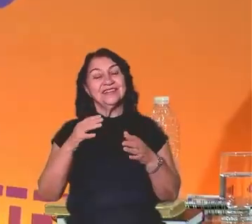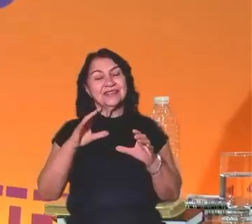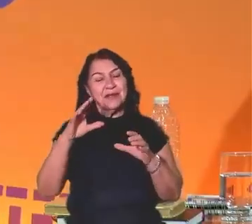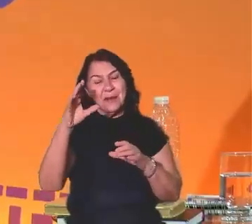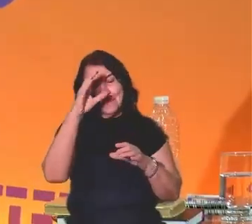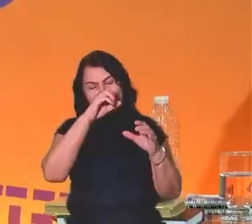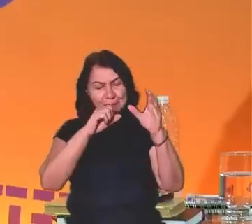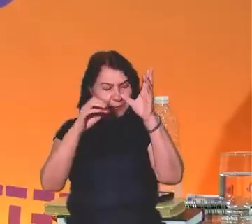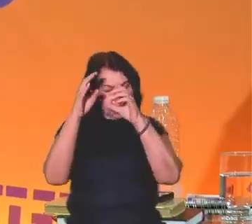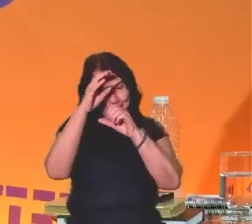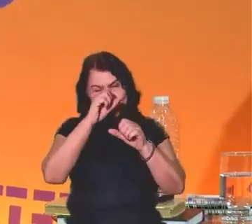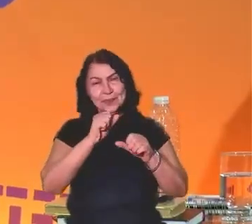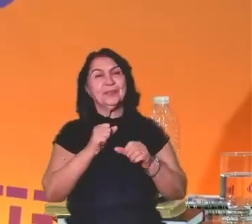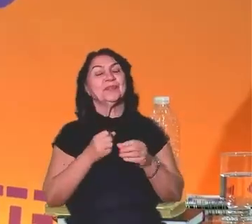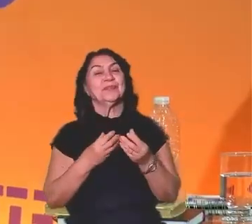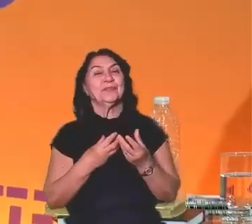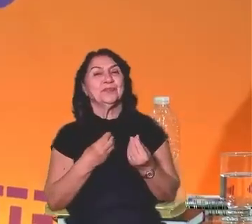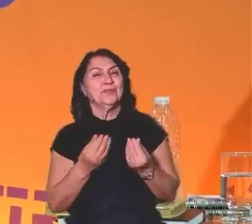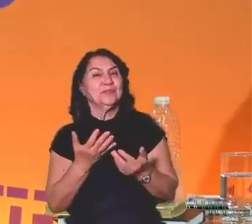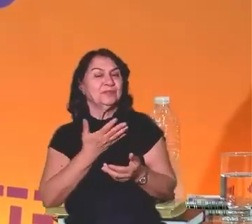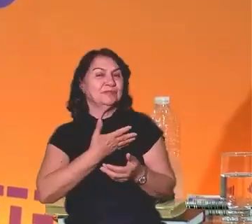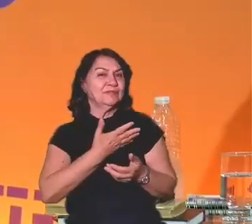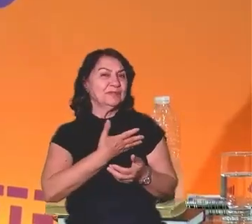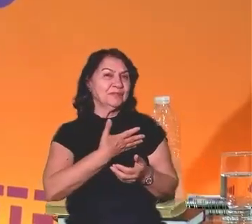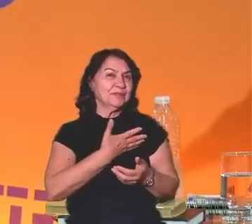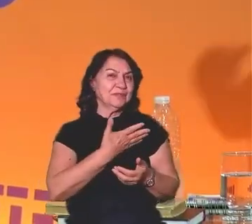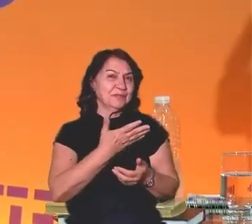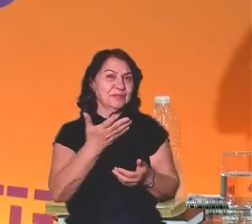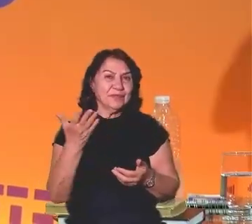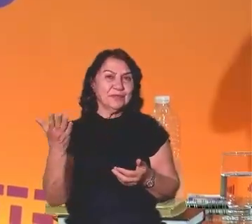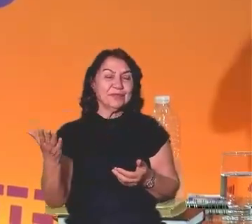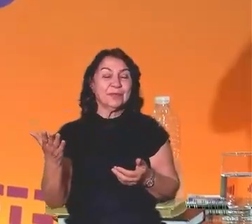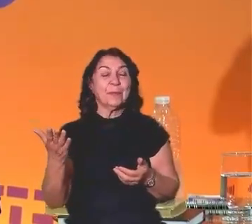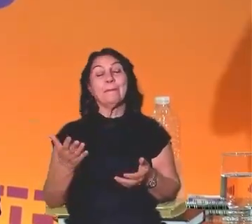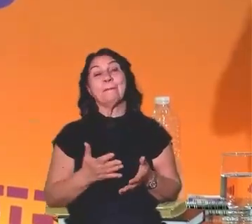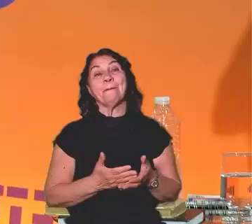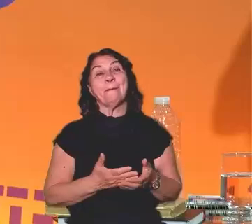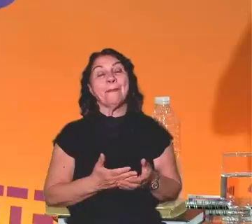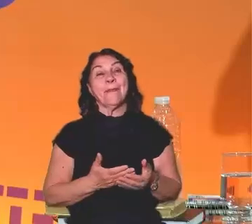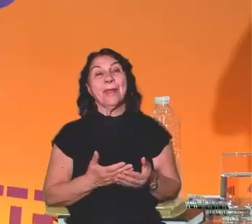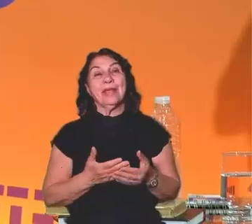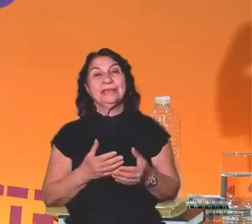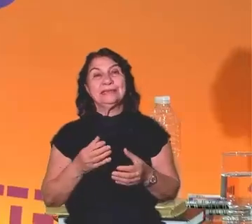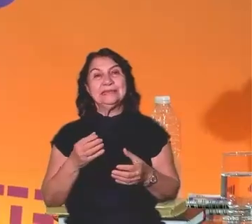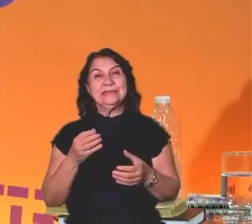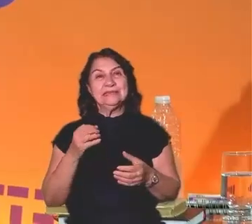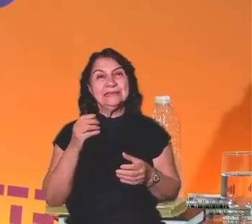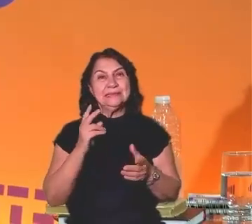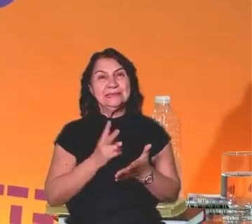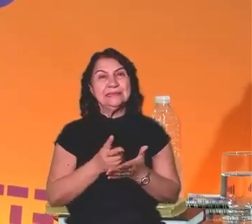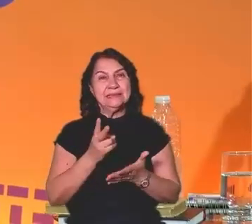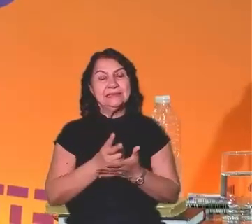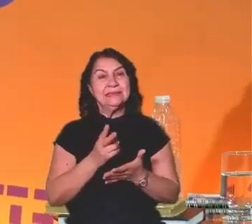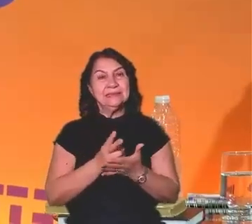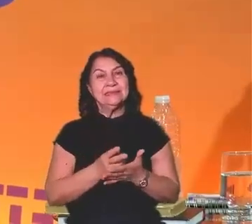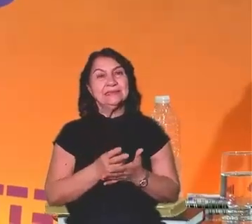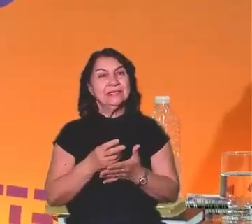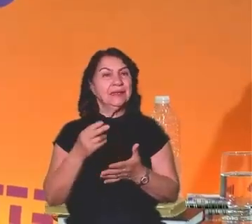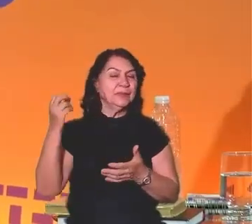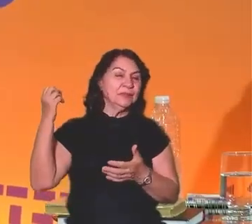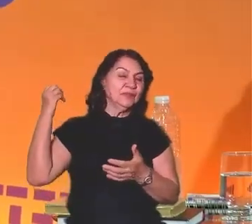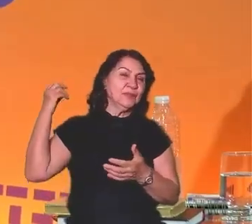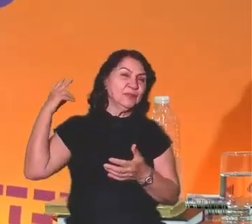com esses companheiros. E, desde sempre, desde